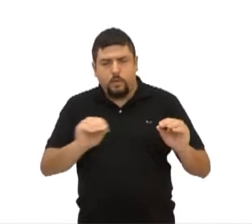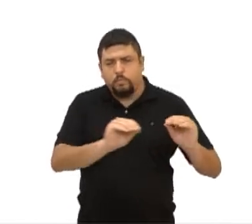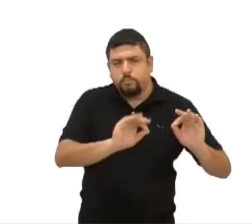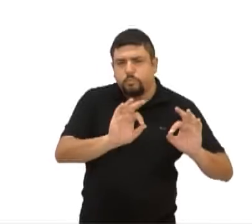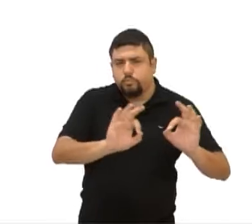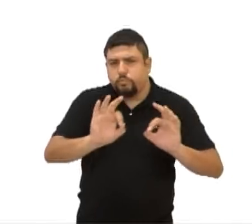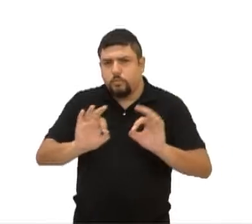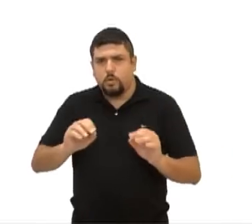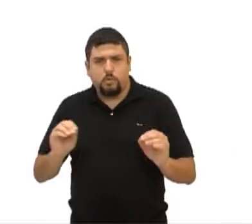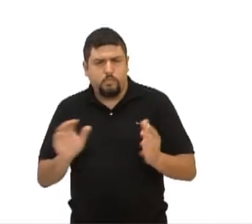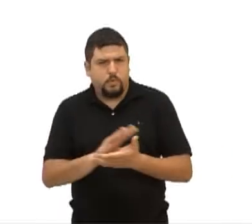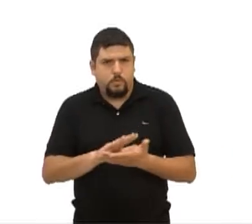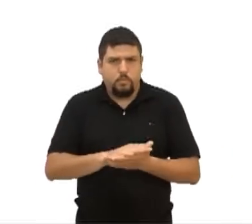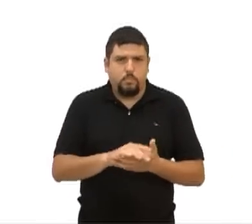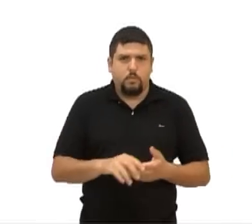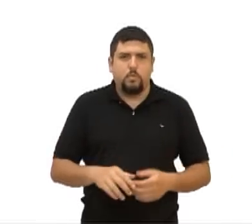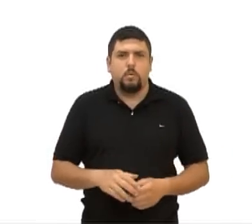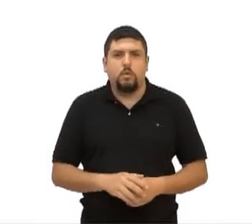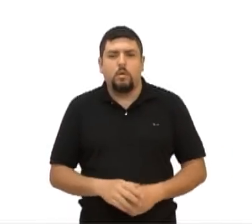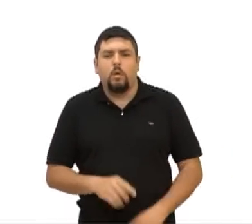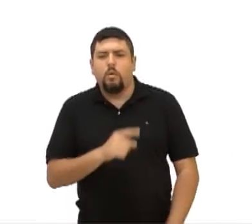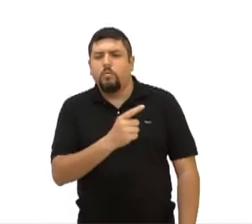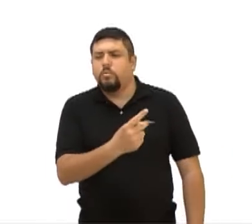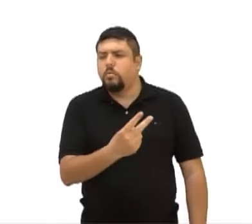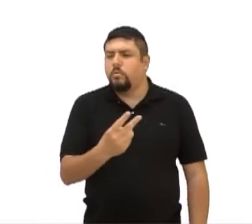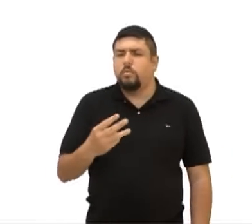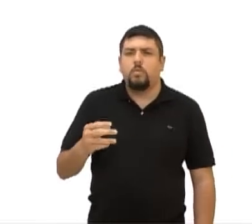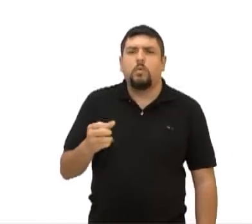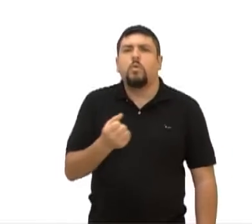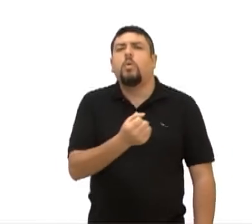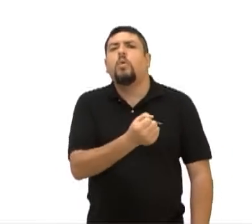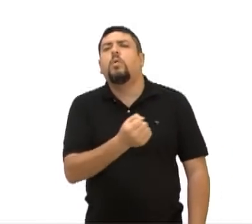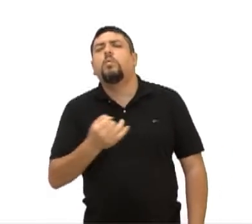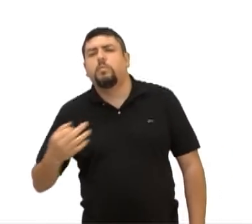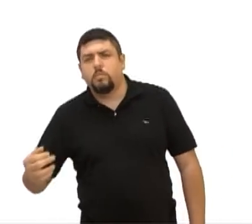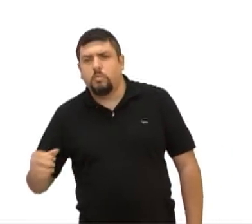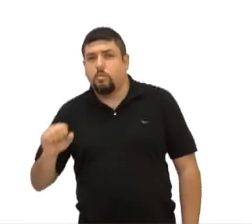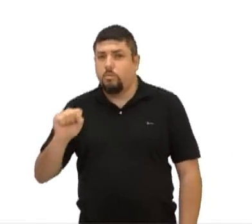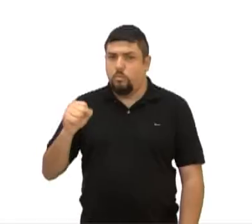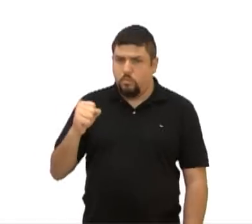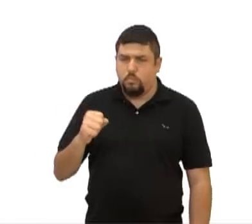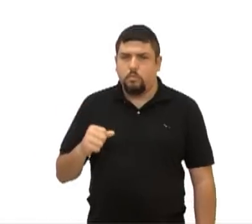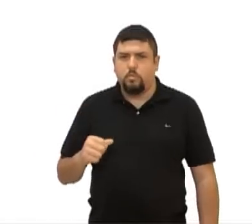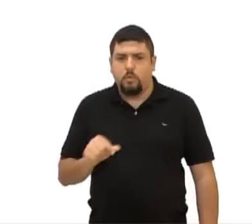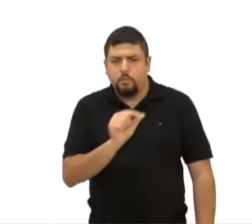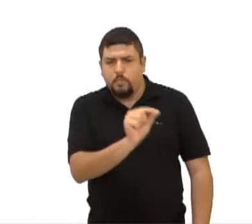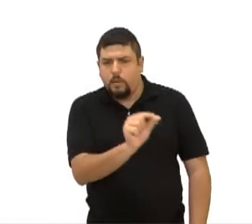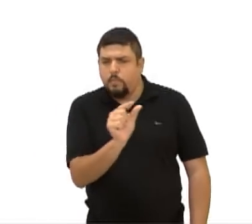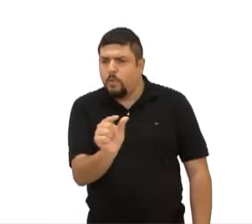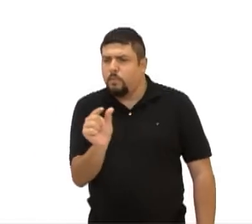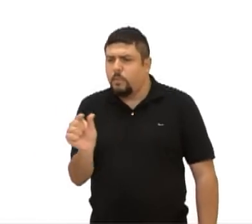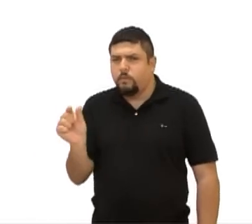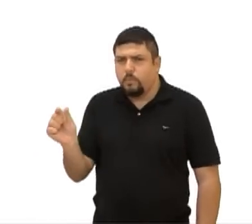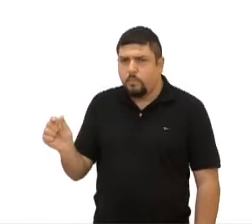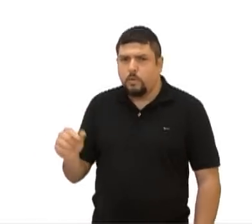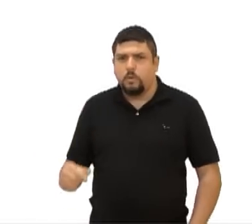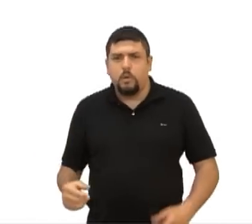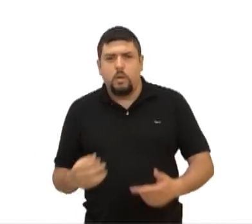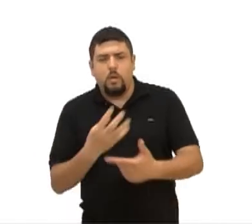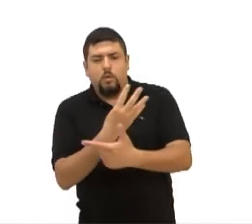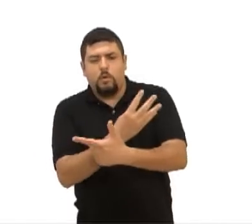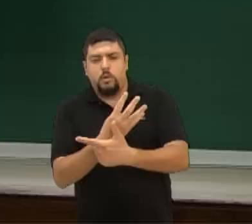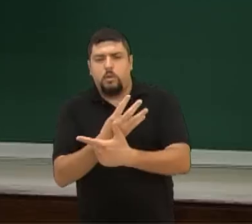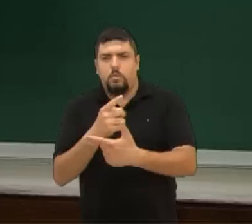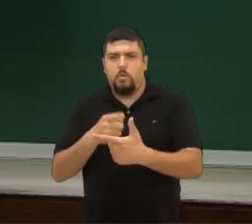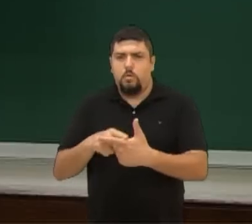E divido pela quantidade. 1, 2, 3, 4, 5, 6, 7, 8 números. E aí, 44 dividido por 8